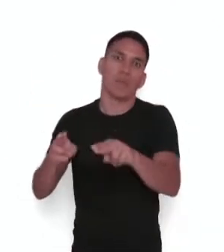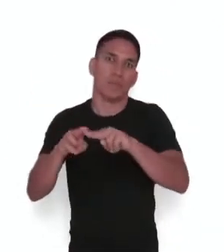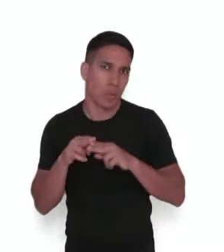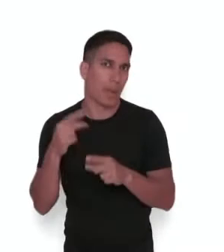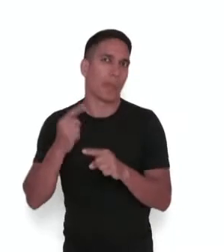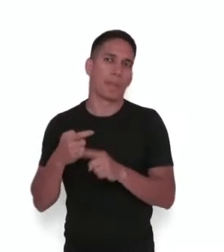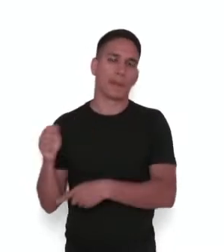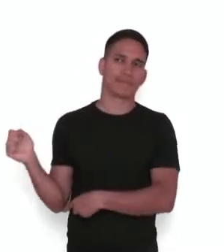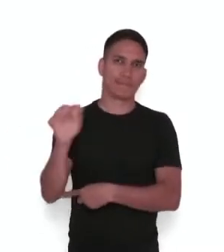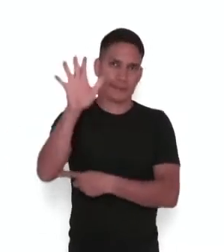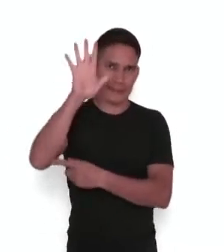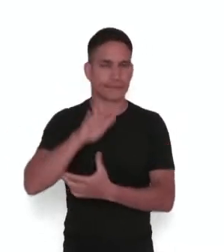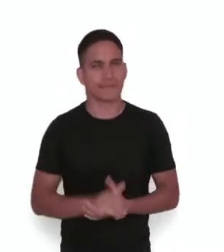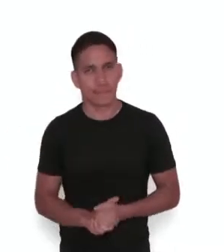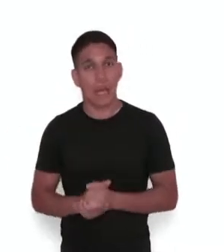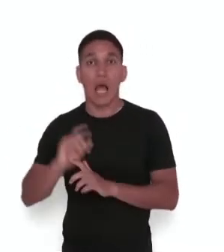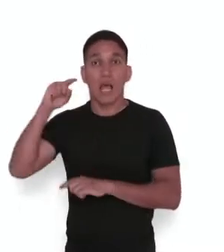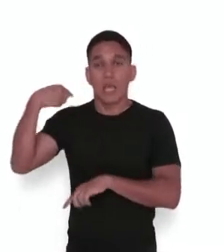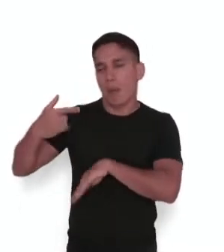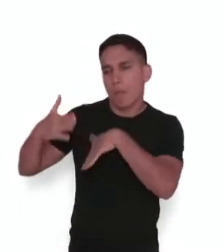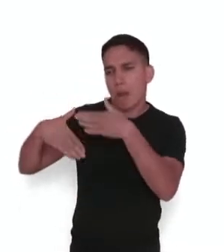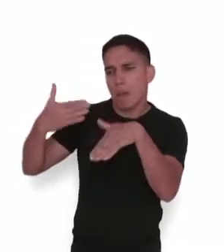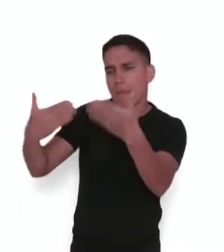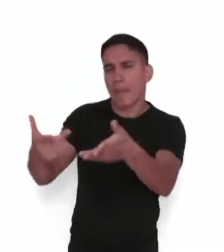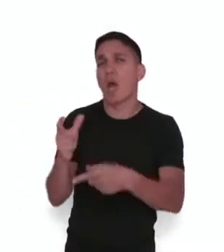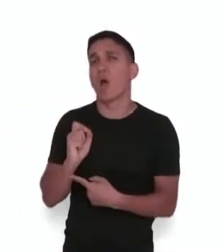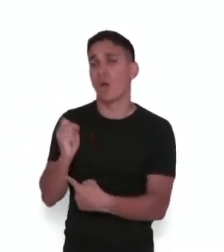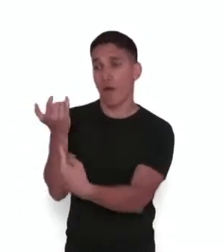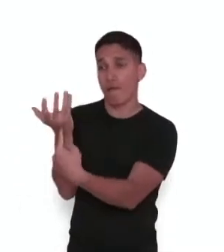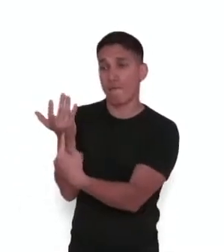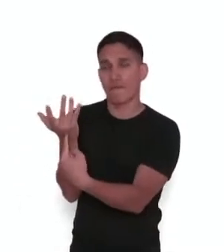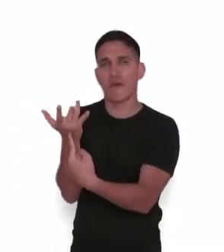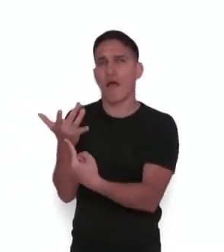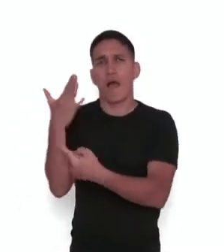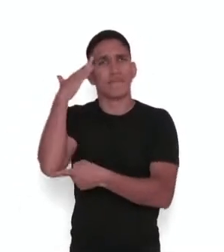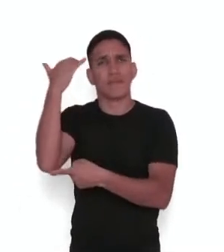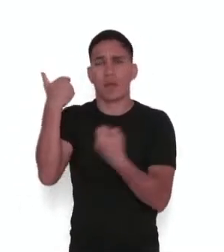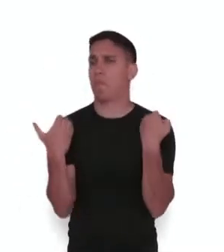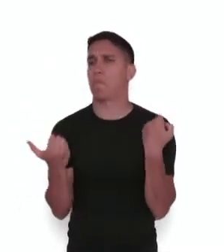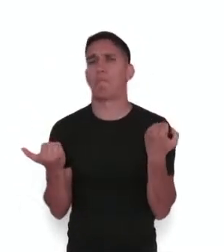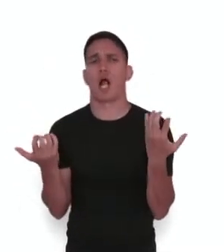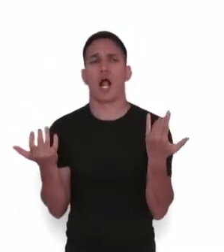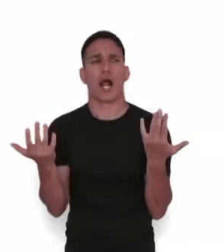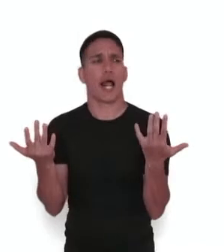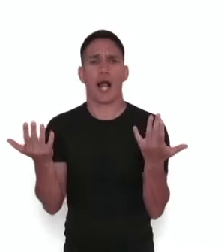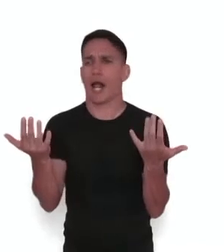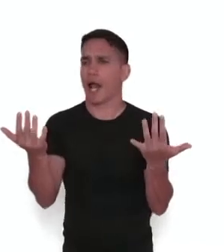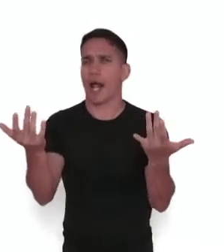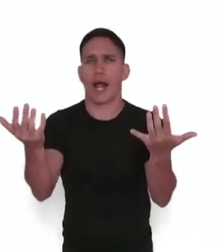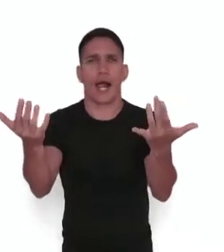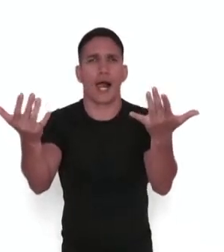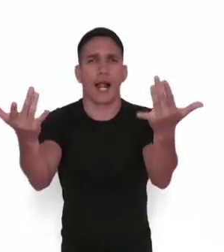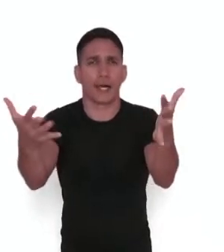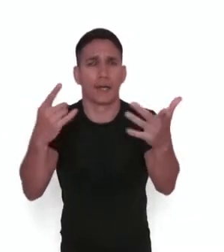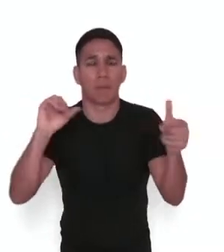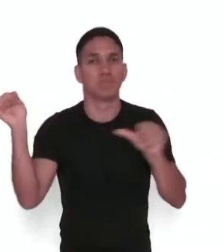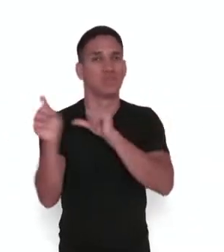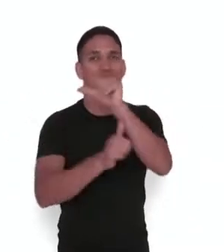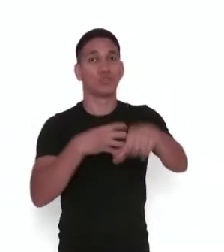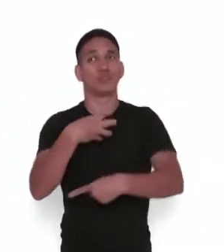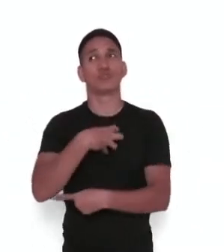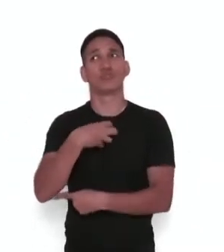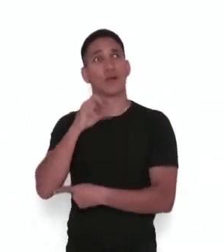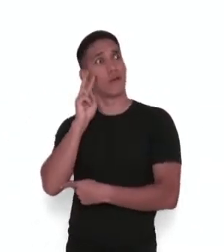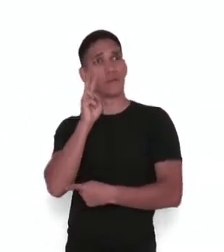seu preço. Com o tempo, a luz das velas se popularizou e mudou a maneira de encarar a noite e a